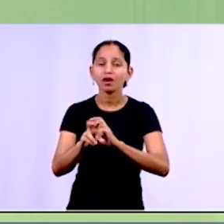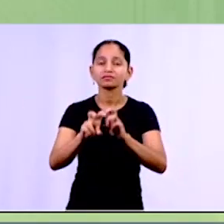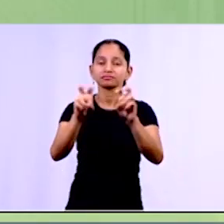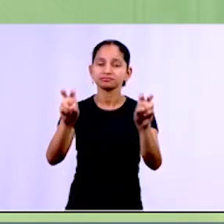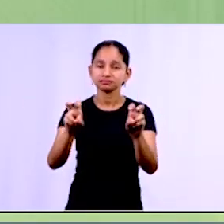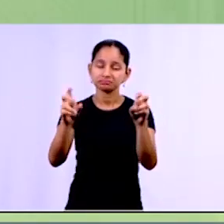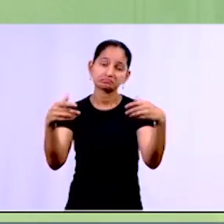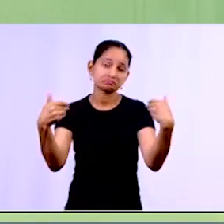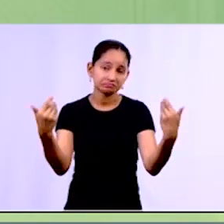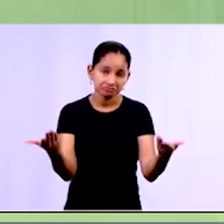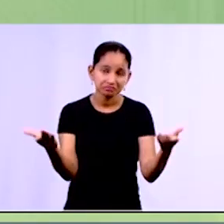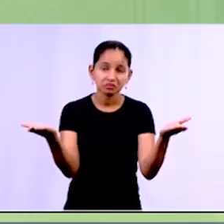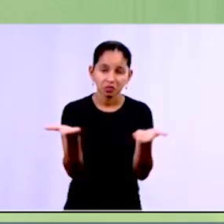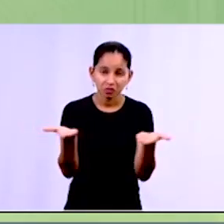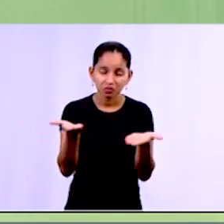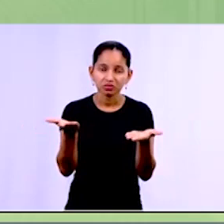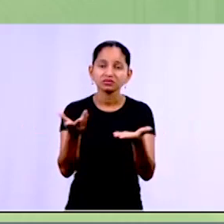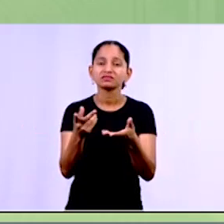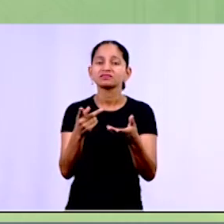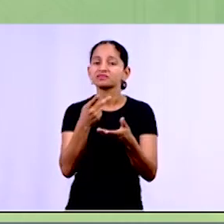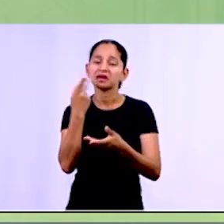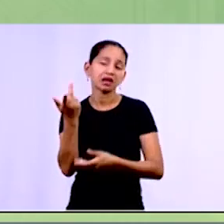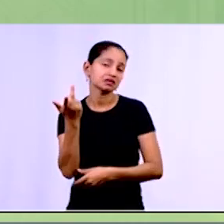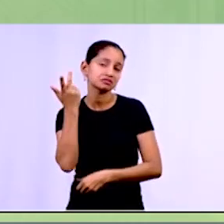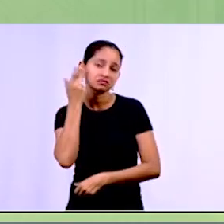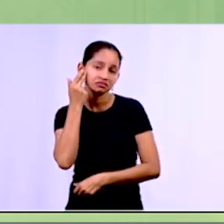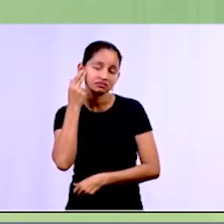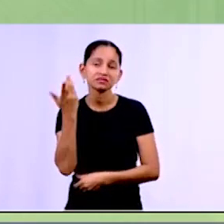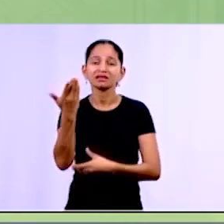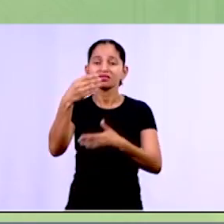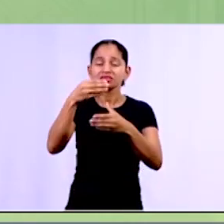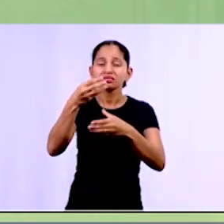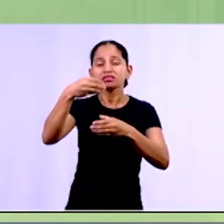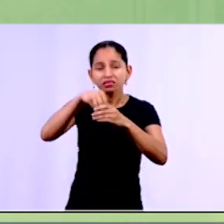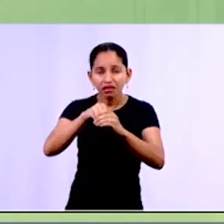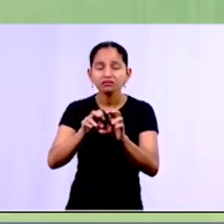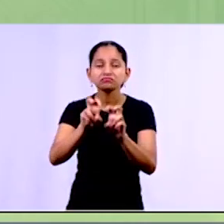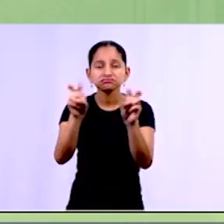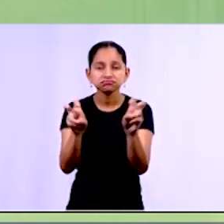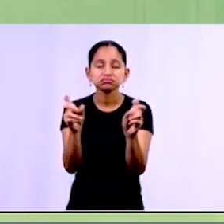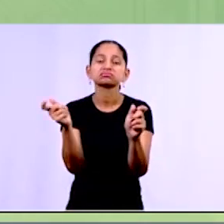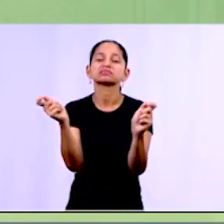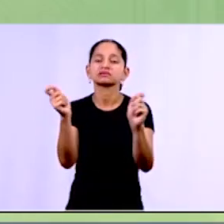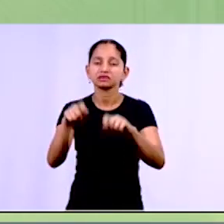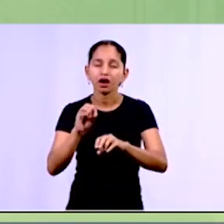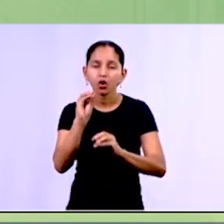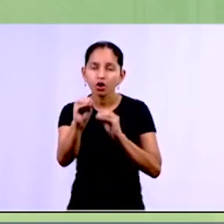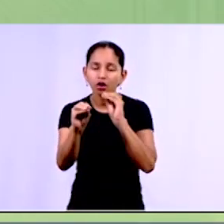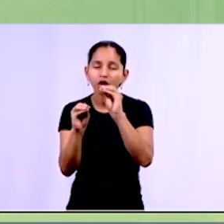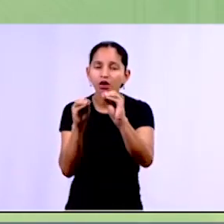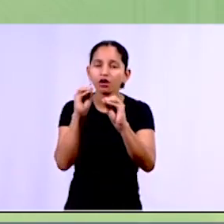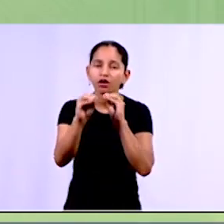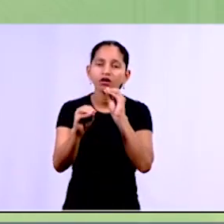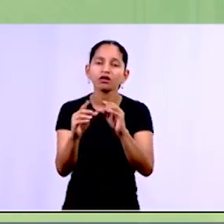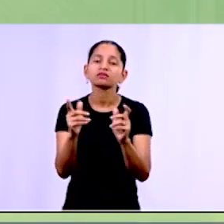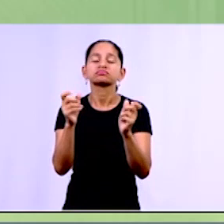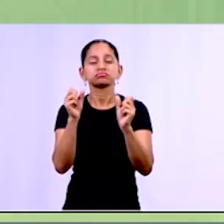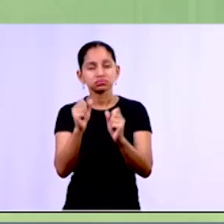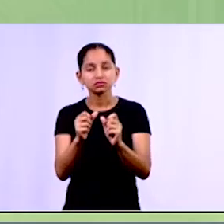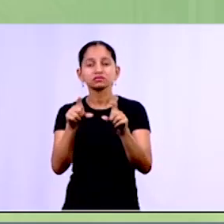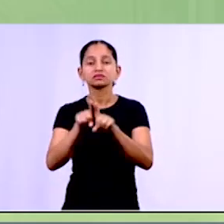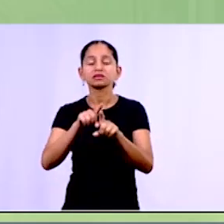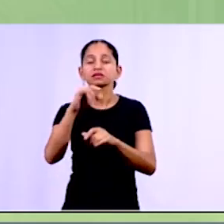virtuais, são dados, né? A gente fala dados binários, aí são armazenados dentro de um computador. Nós temos servidores de